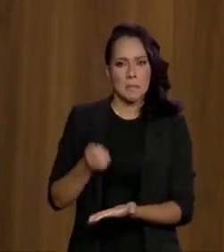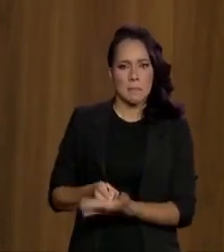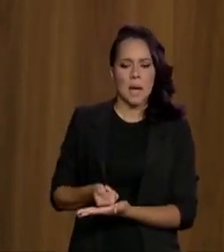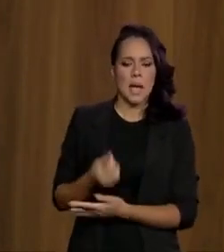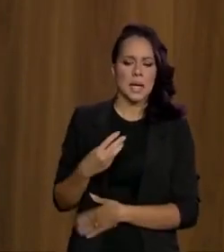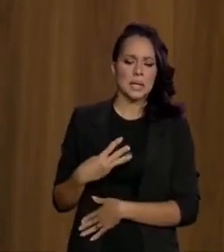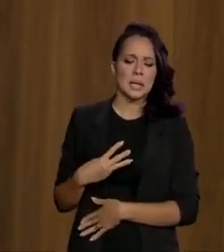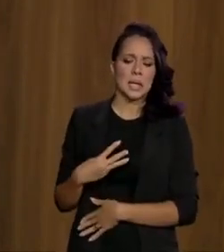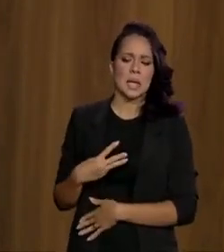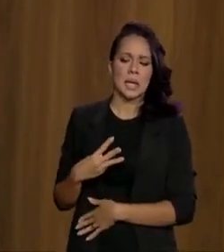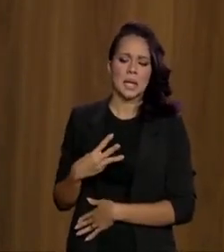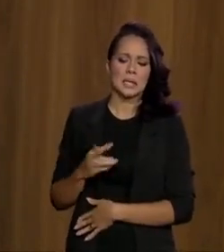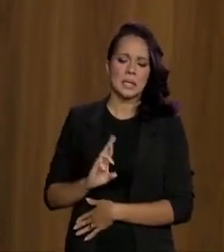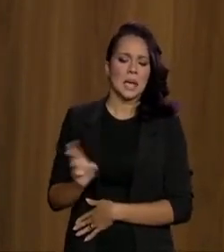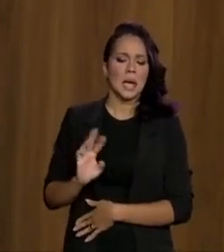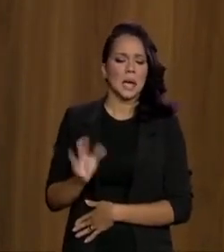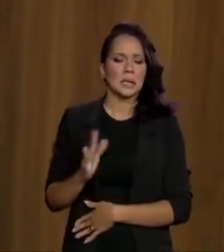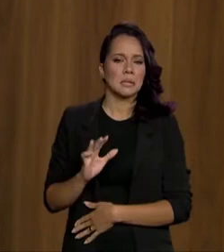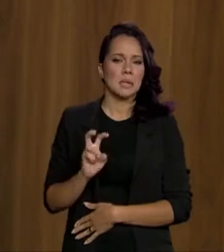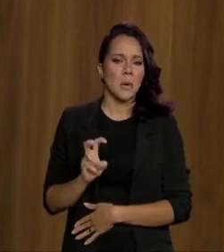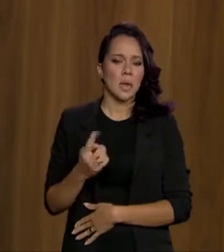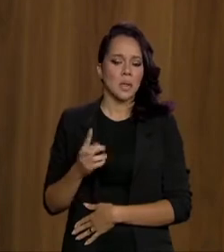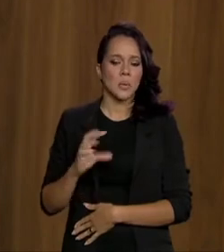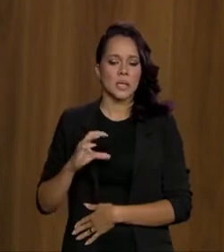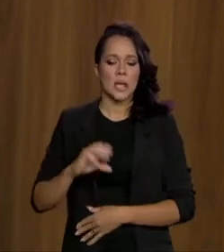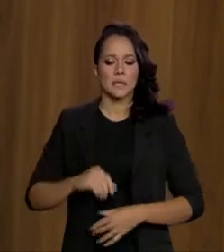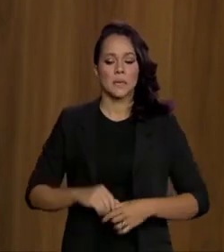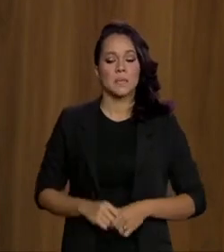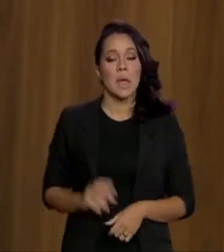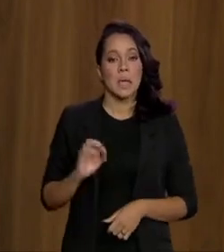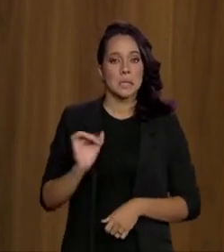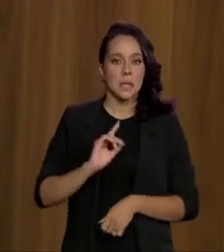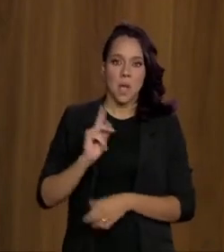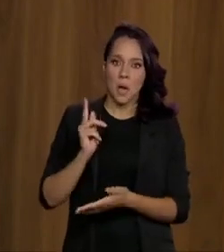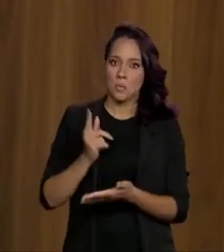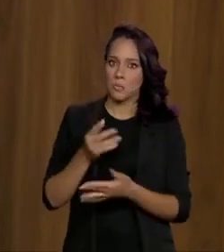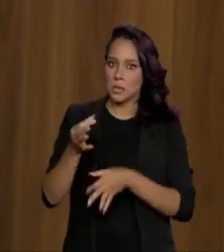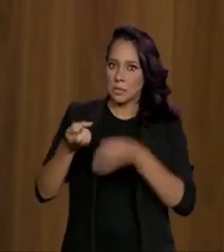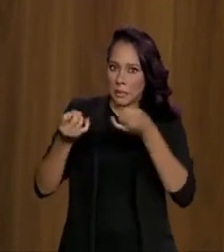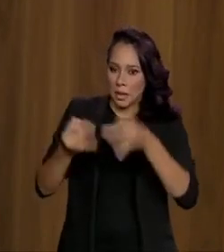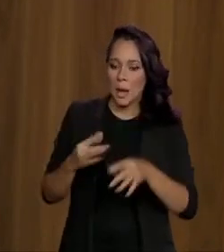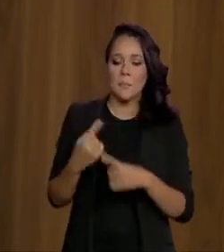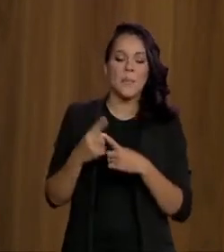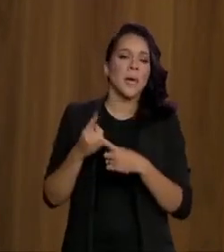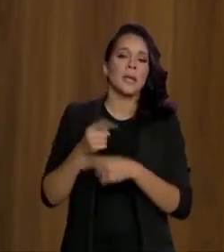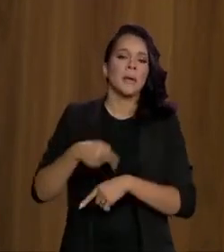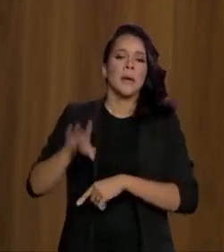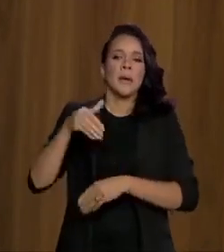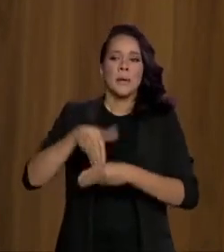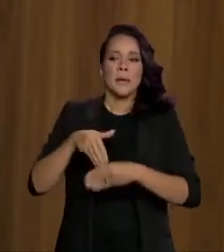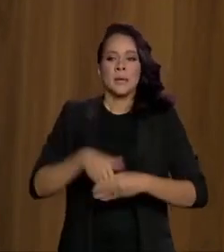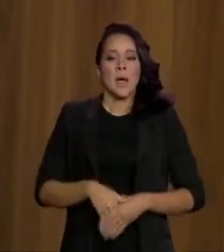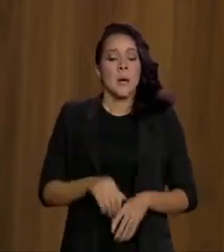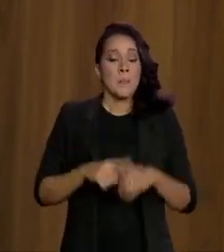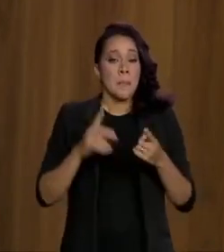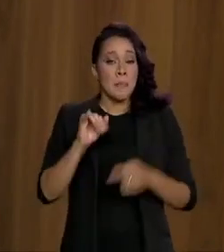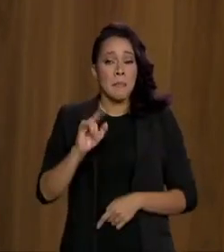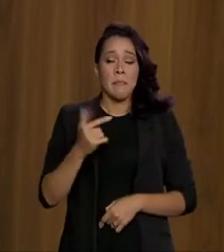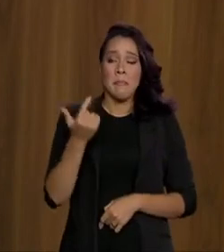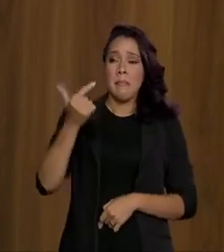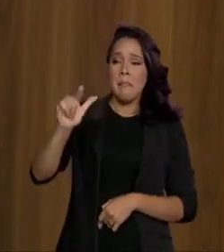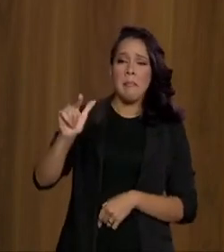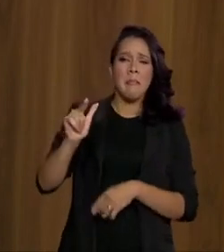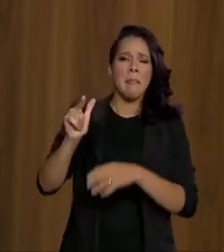de R$ 3,51, caso não justifique, né? Mas assim, o interessante é que se você estiver fora da